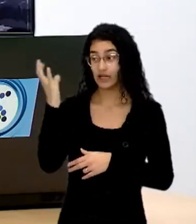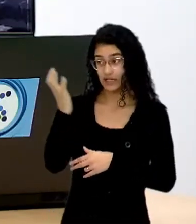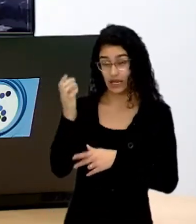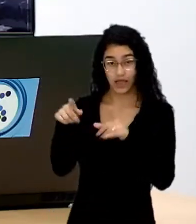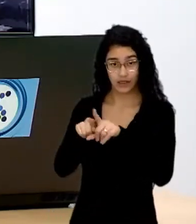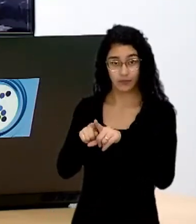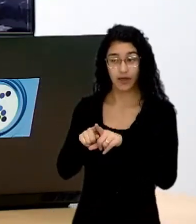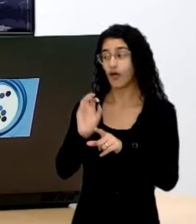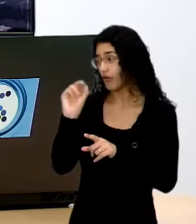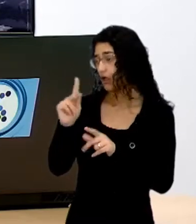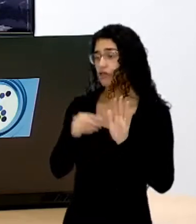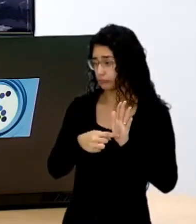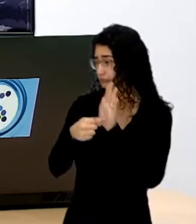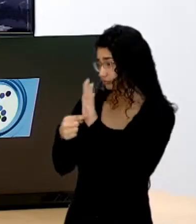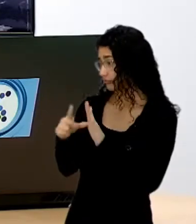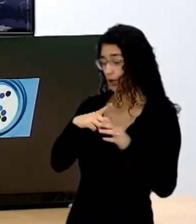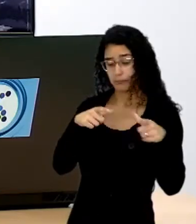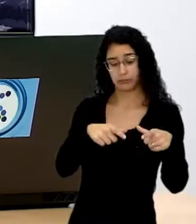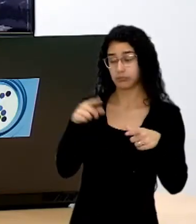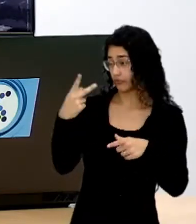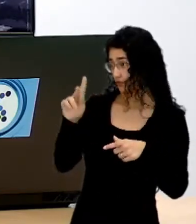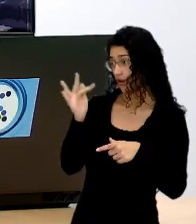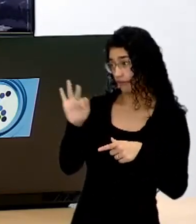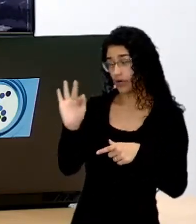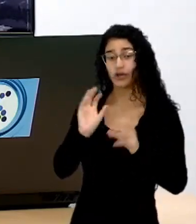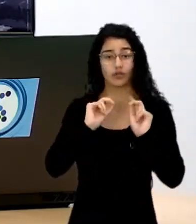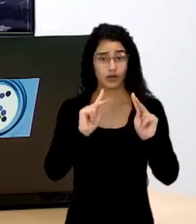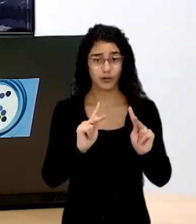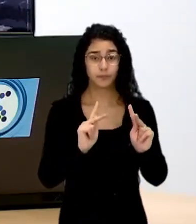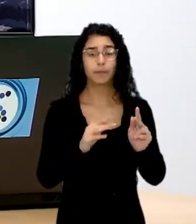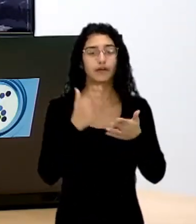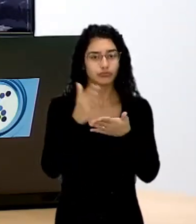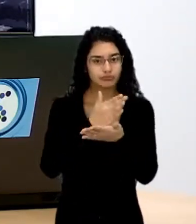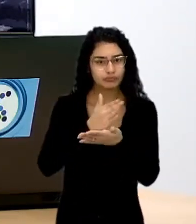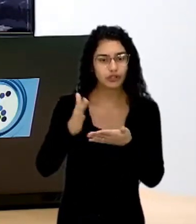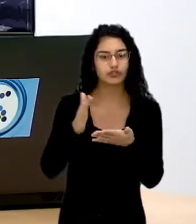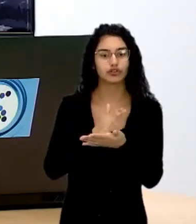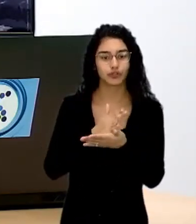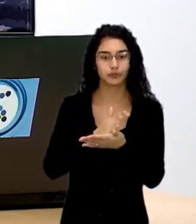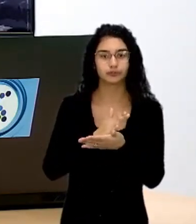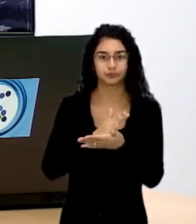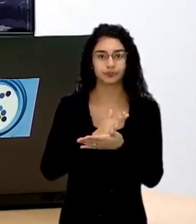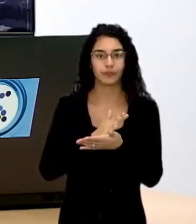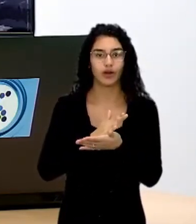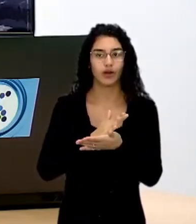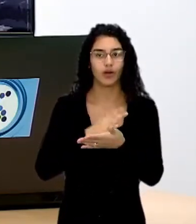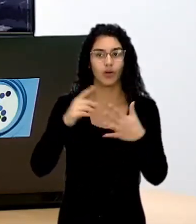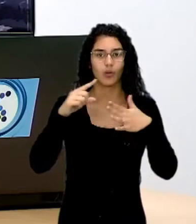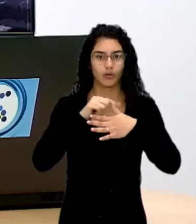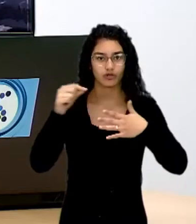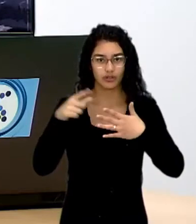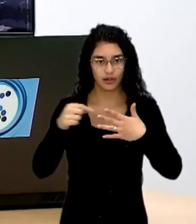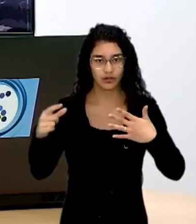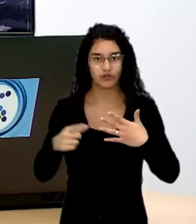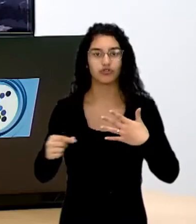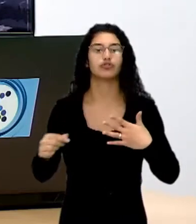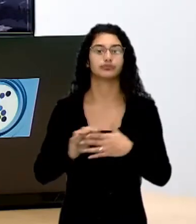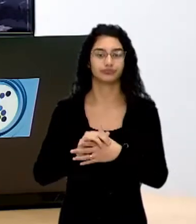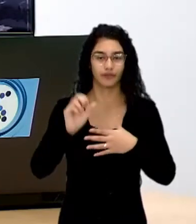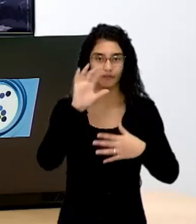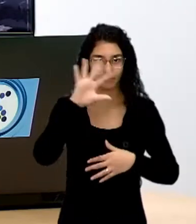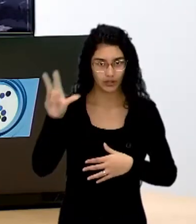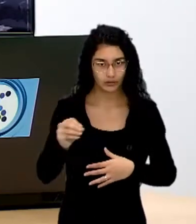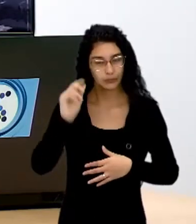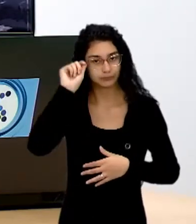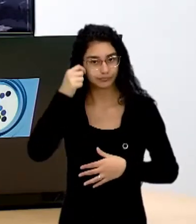também, então vamos oferecer esse pedaço aqui para França e tal. E eles dividiram o continente africano entre si. Houve uma